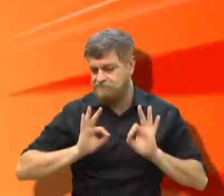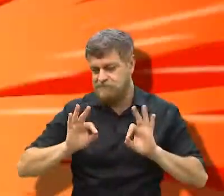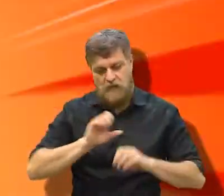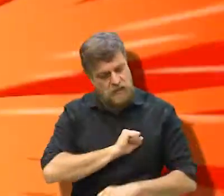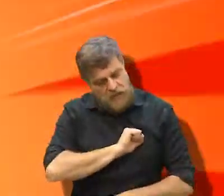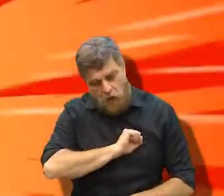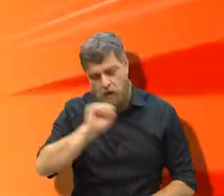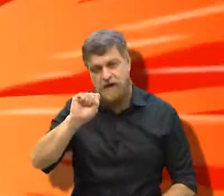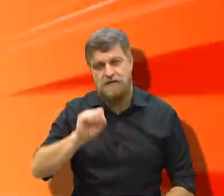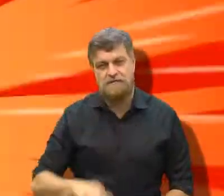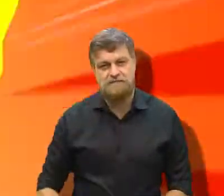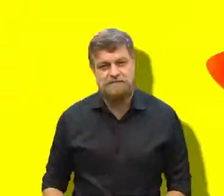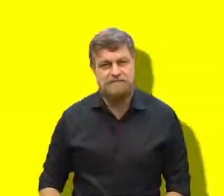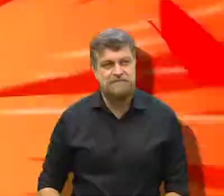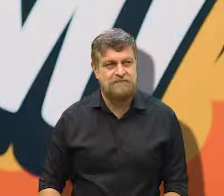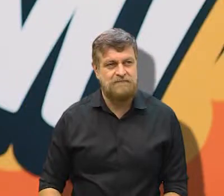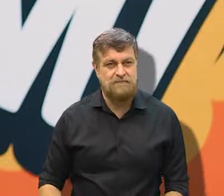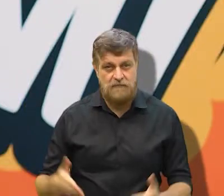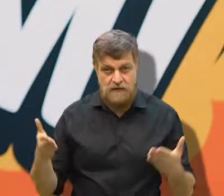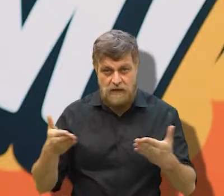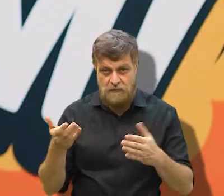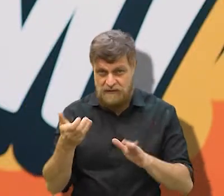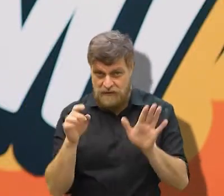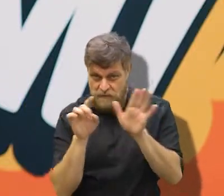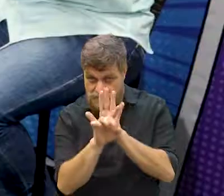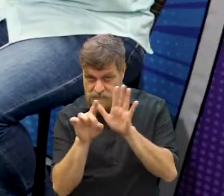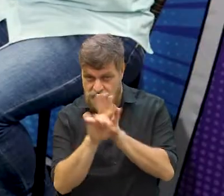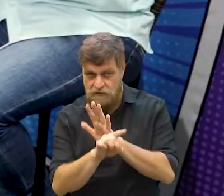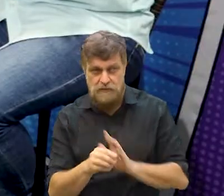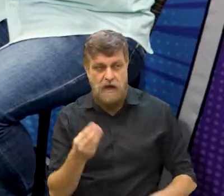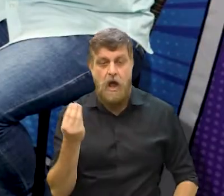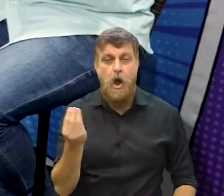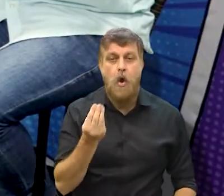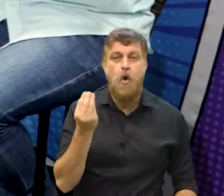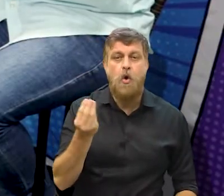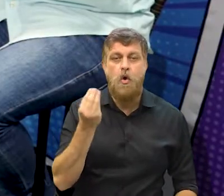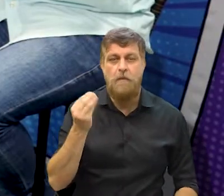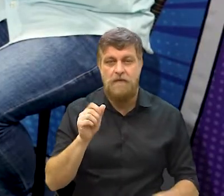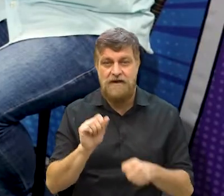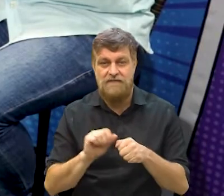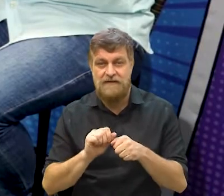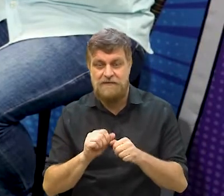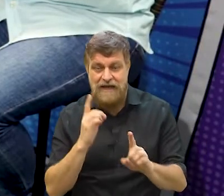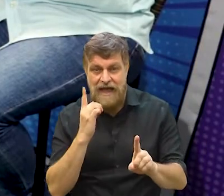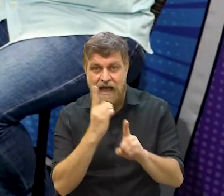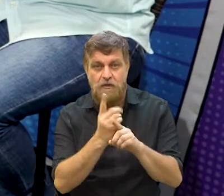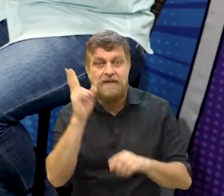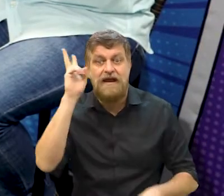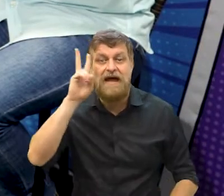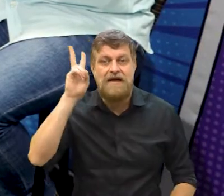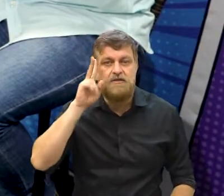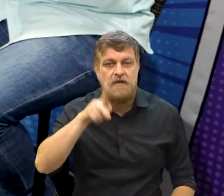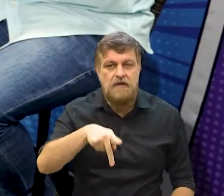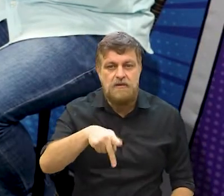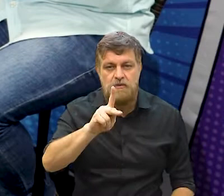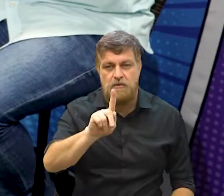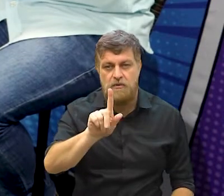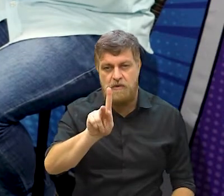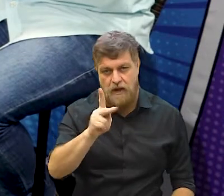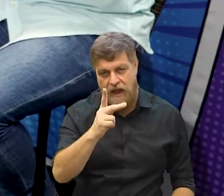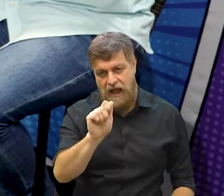bola. Sensacional. Agora eu quero saber, como é que faz para encontrar a história do Calil,